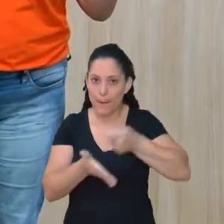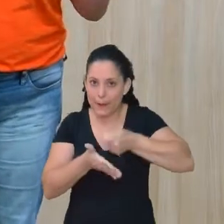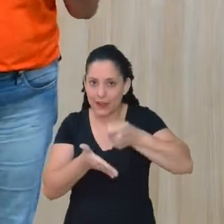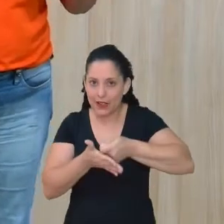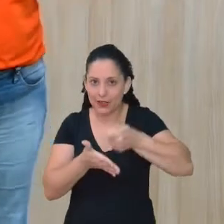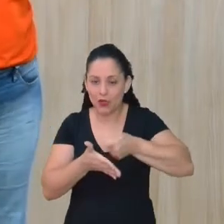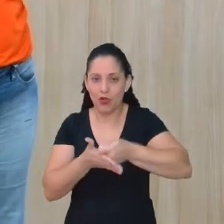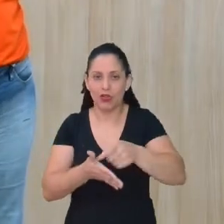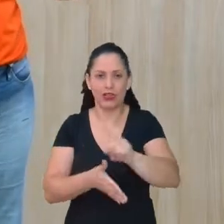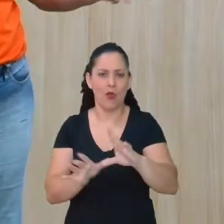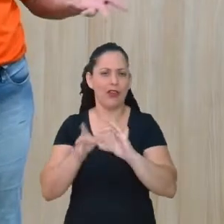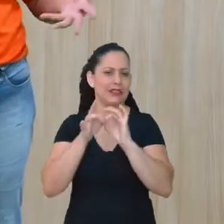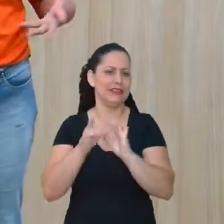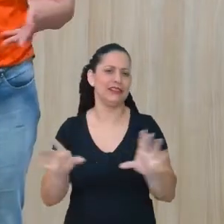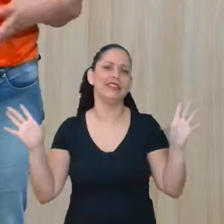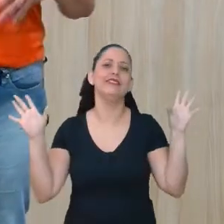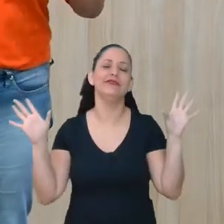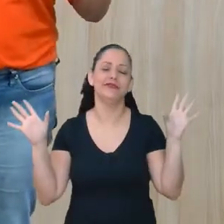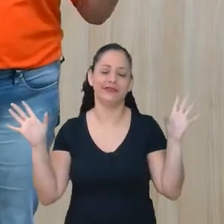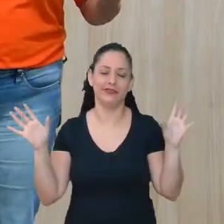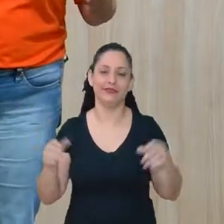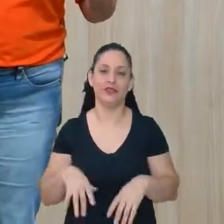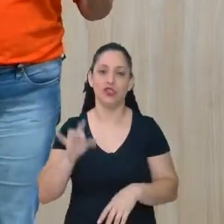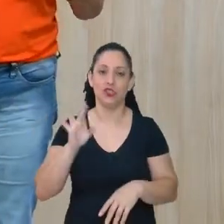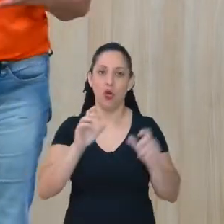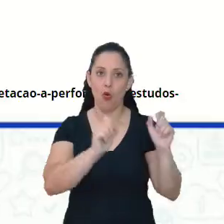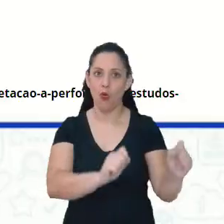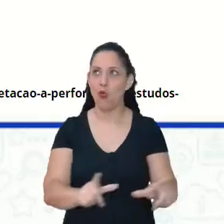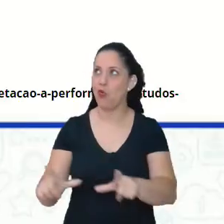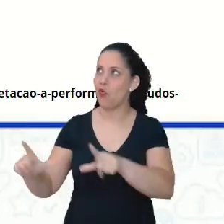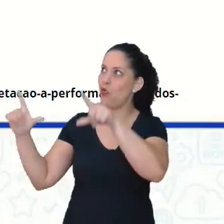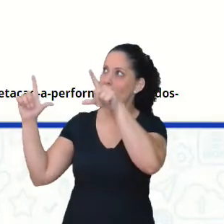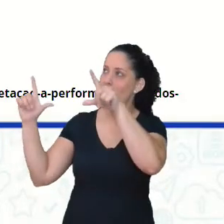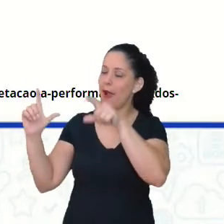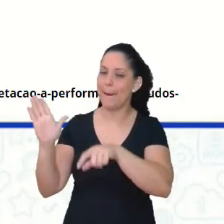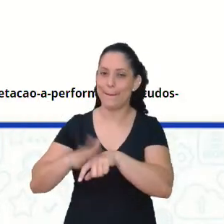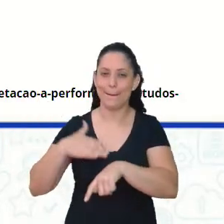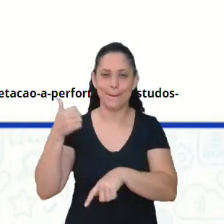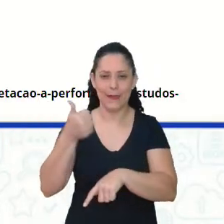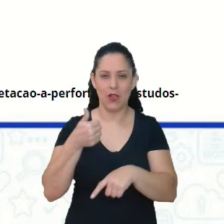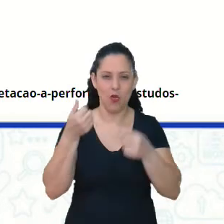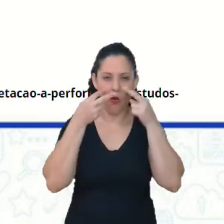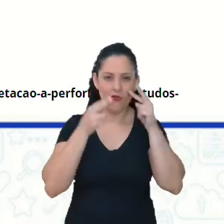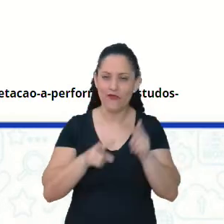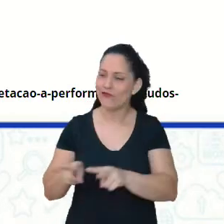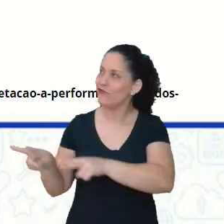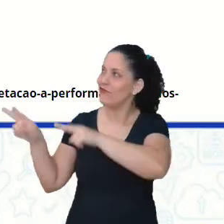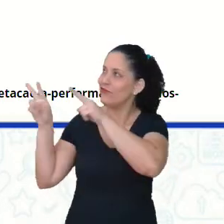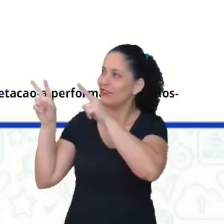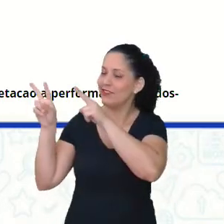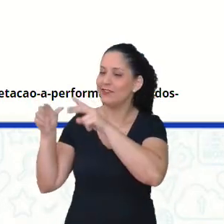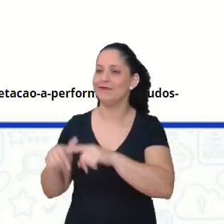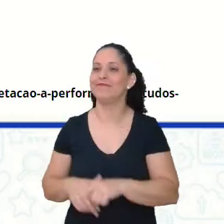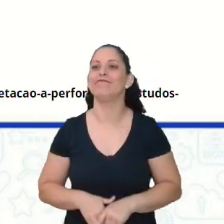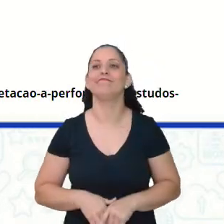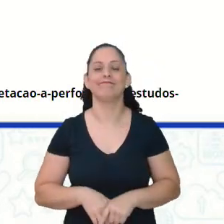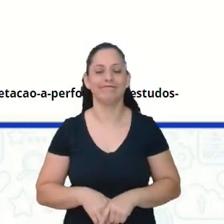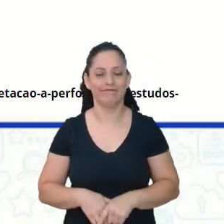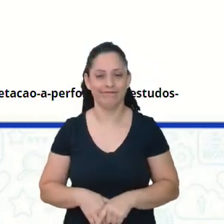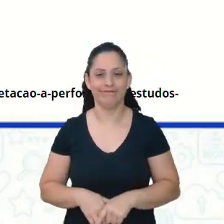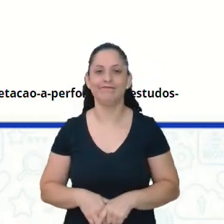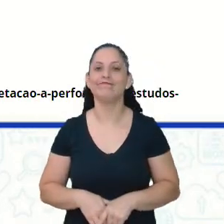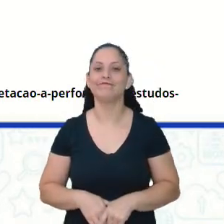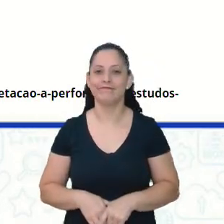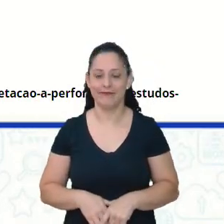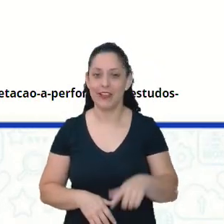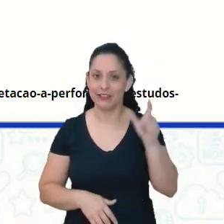Há uma liberdade muito grande, né, Gini? Isso. Joga só na tela para os meninos verem com mais atenção. Vê. Olha só. É bem